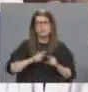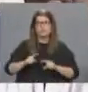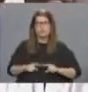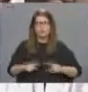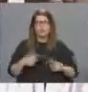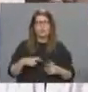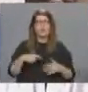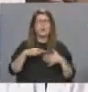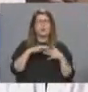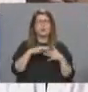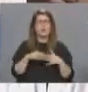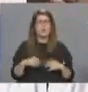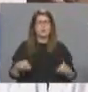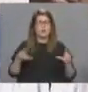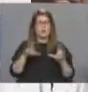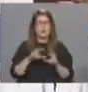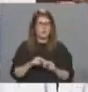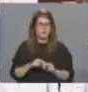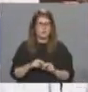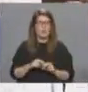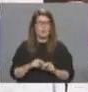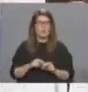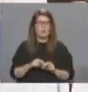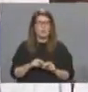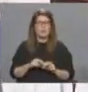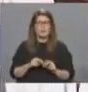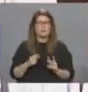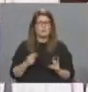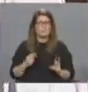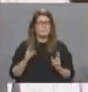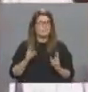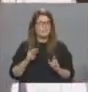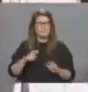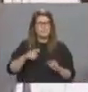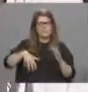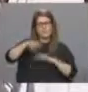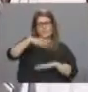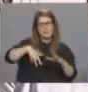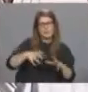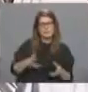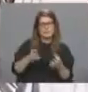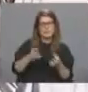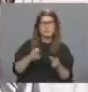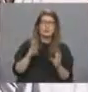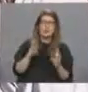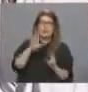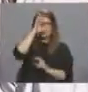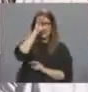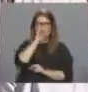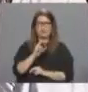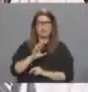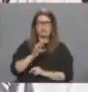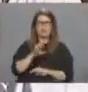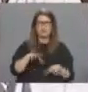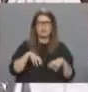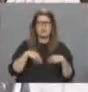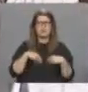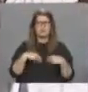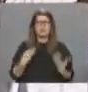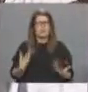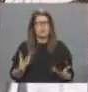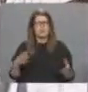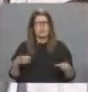liderança desse novo executivo, pretende que esses anseios desta população sejam atendidos por parte do Governo Regional. E neste sentido, o